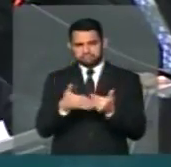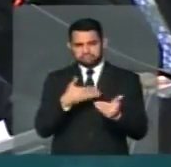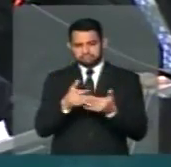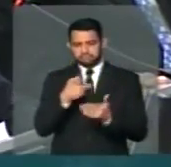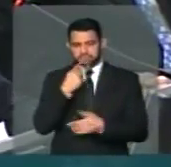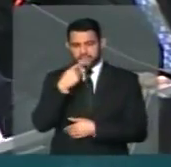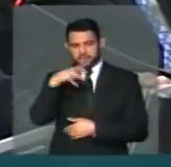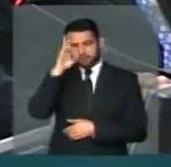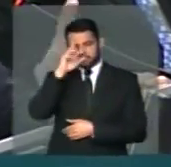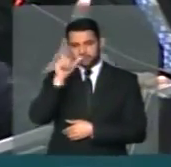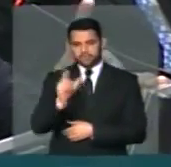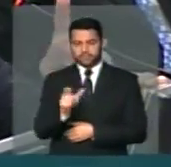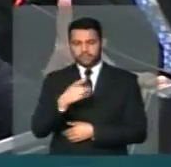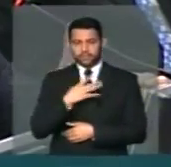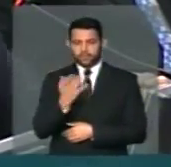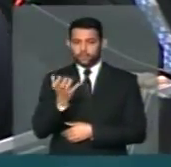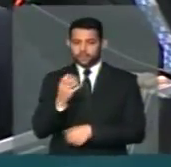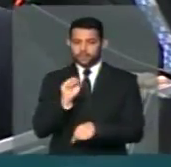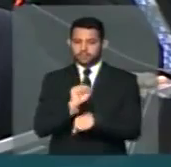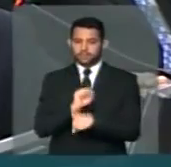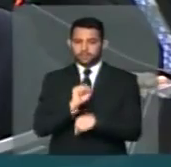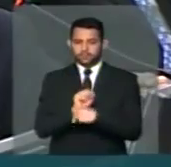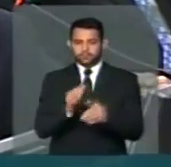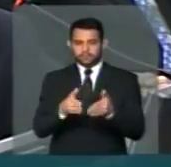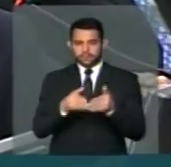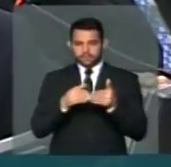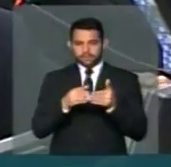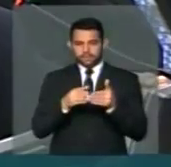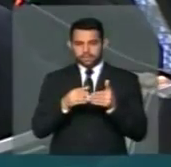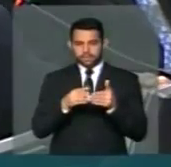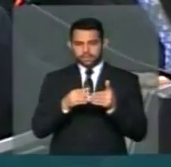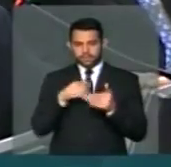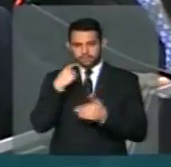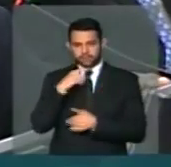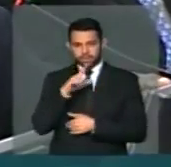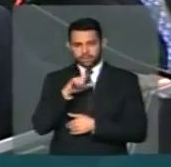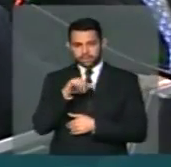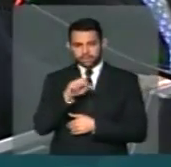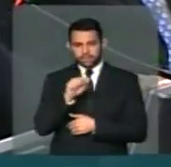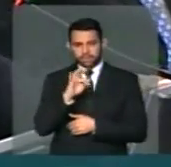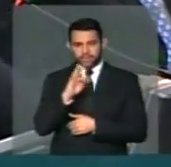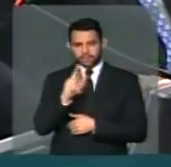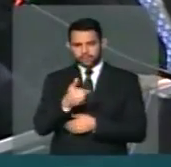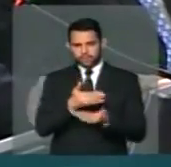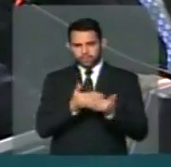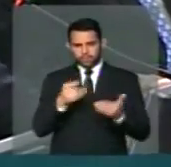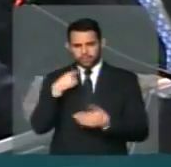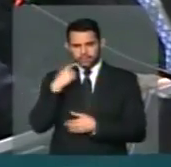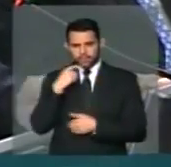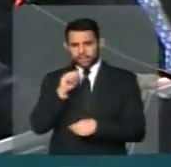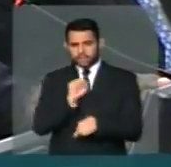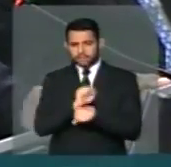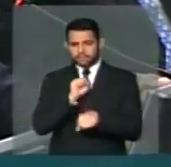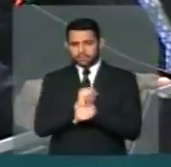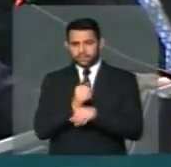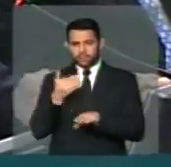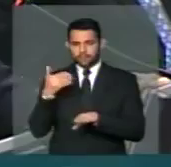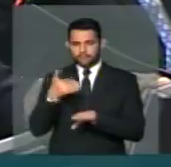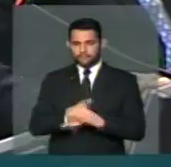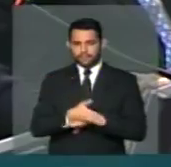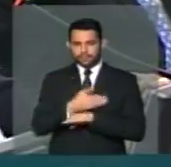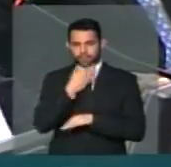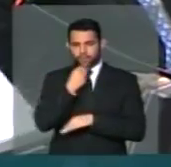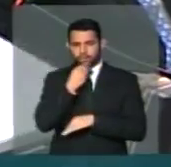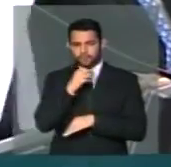Excelência, eu quero aguardar, quero pedir licença ao deputado Elisiane, ao deputado Ivan e a todos, aguardar a vinda do senhor